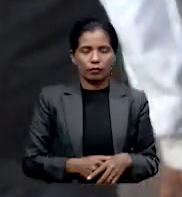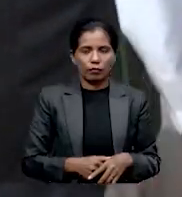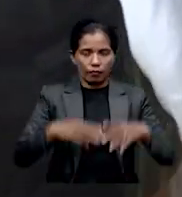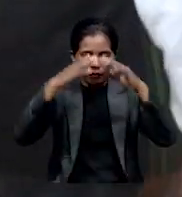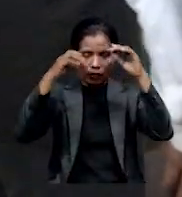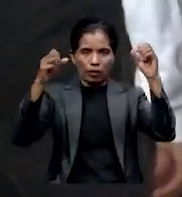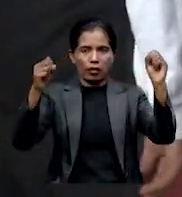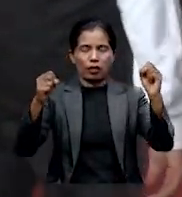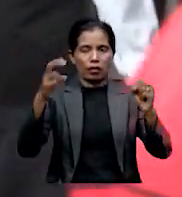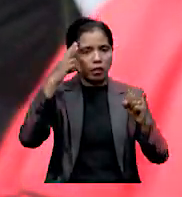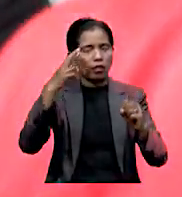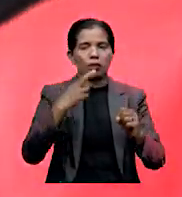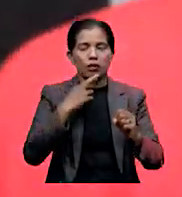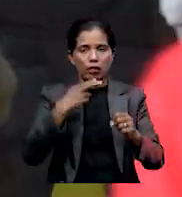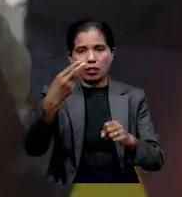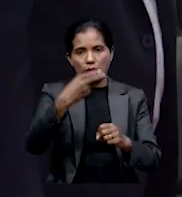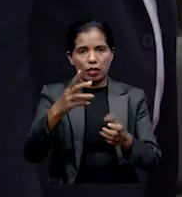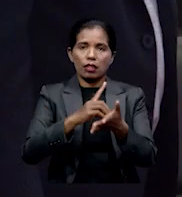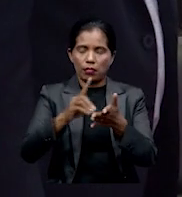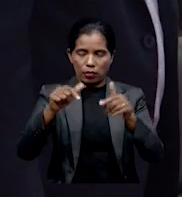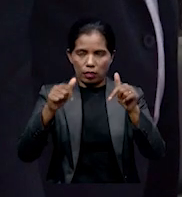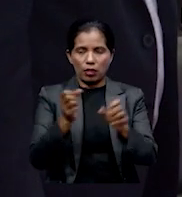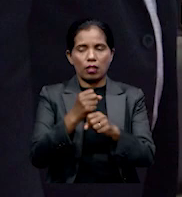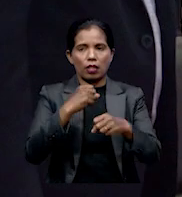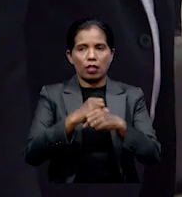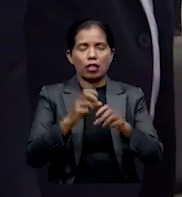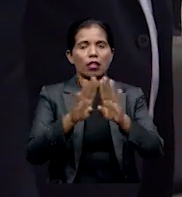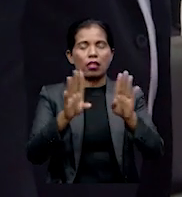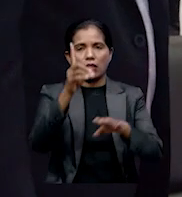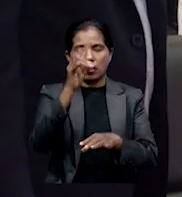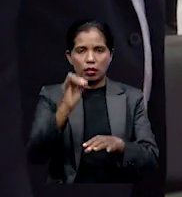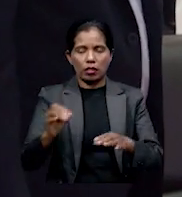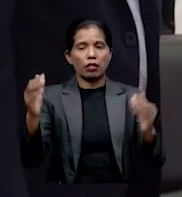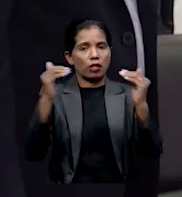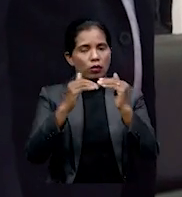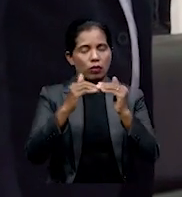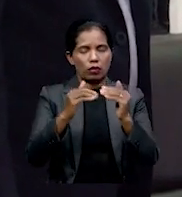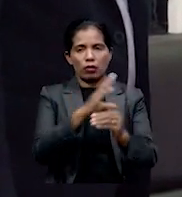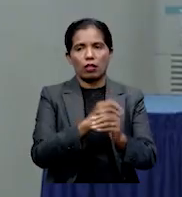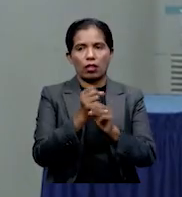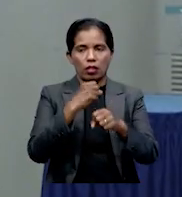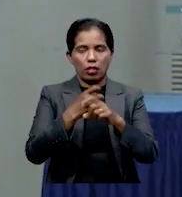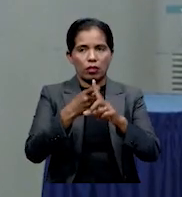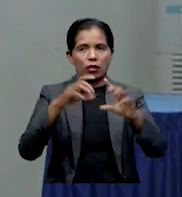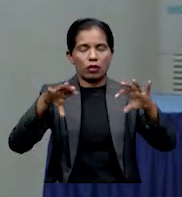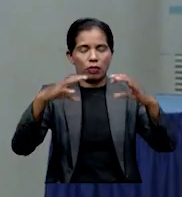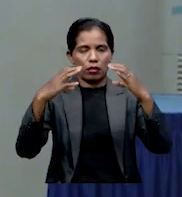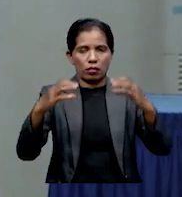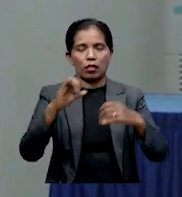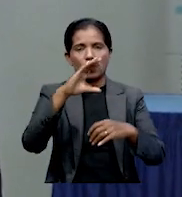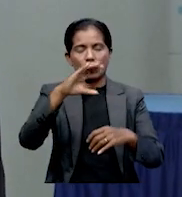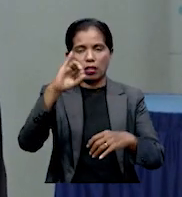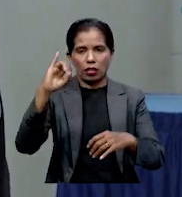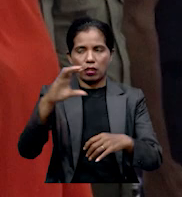Presidente da República José Ramos Horta e a quinta semana né, a abertura do Dili Dialogue Forum, neve materializa o seu Conselho Imprensa Timor-Leste,